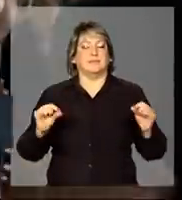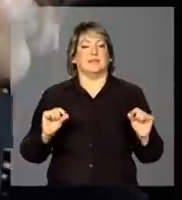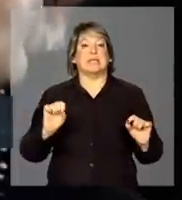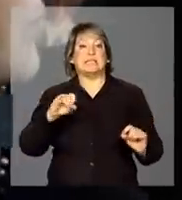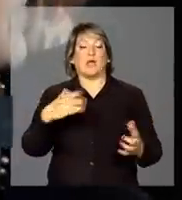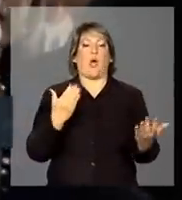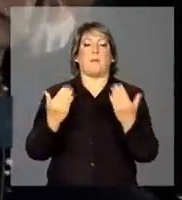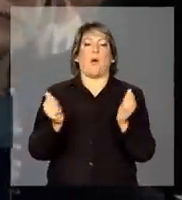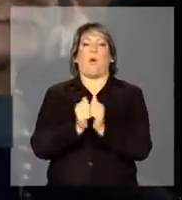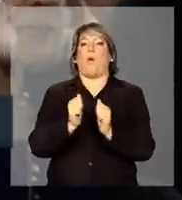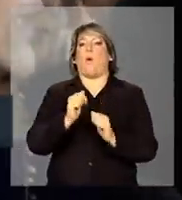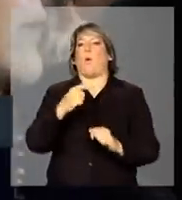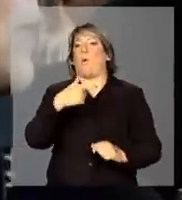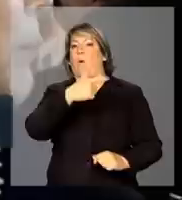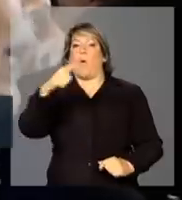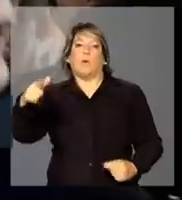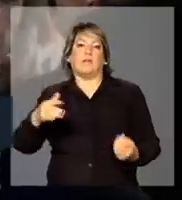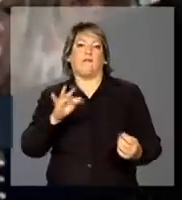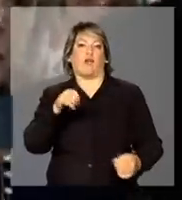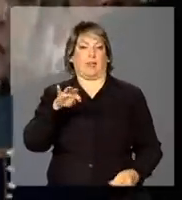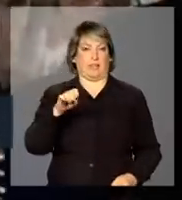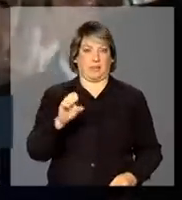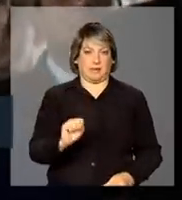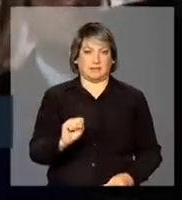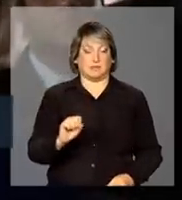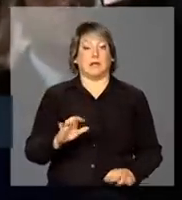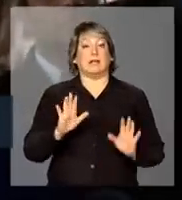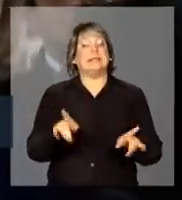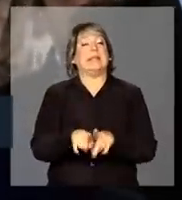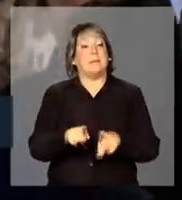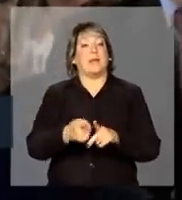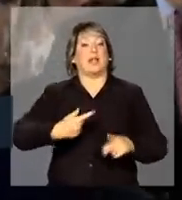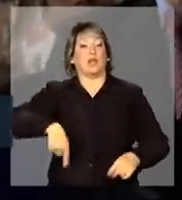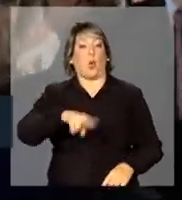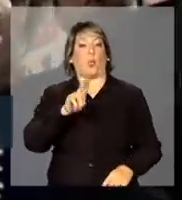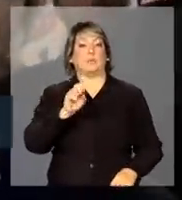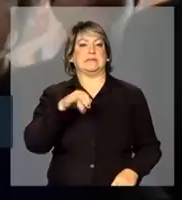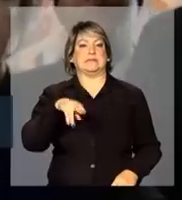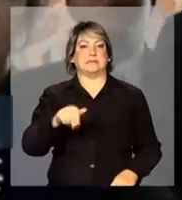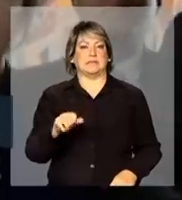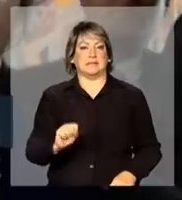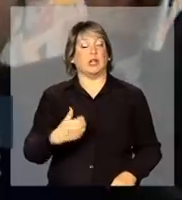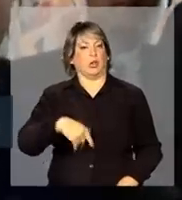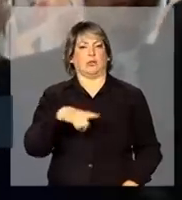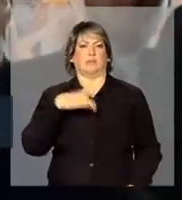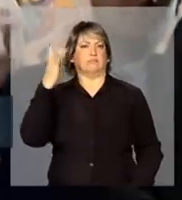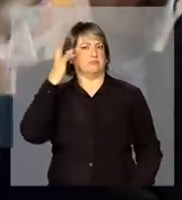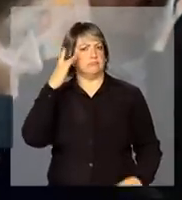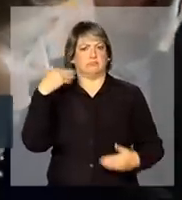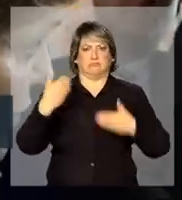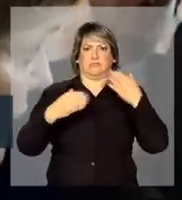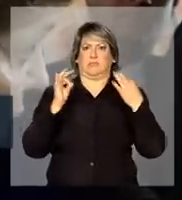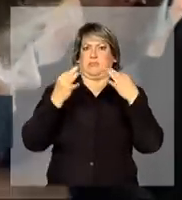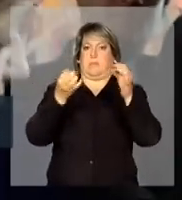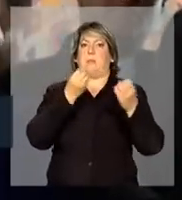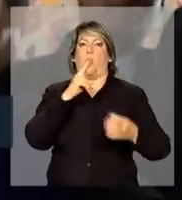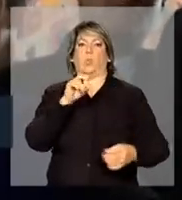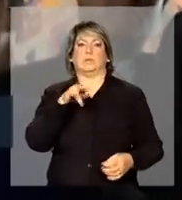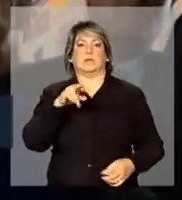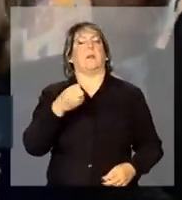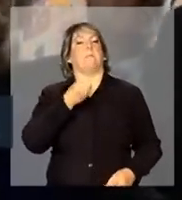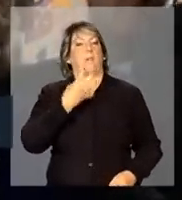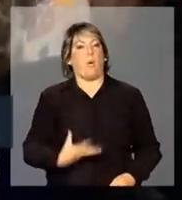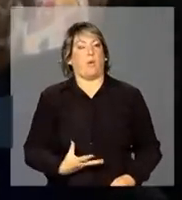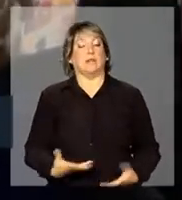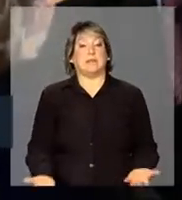com outras fontes. E também as nossas usinas. Nós temos usinas modernas que são extremamente eficientes.